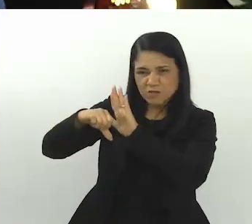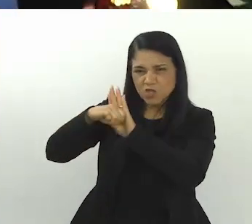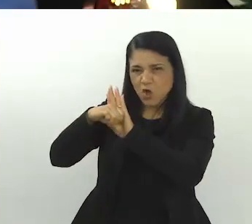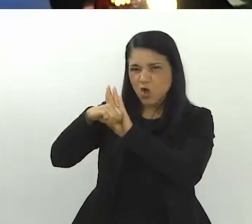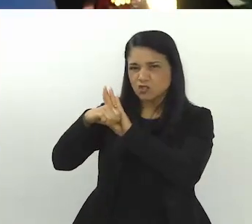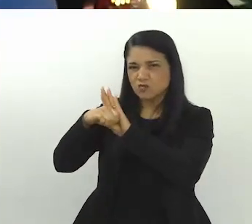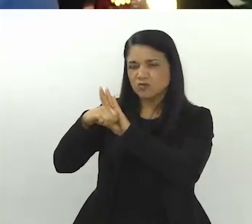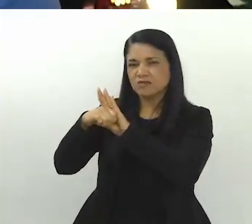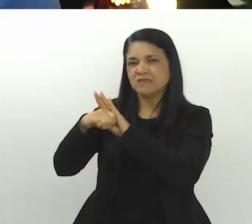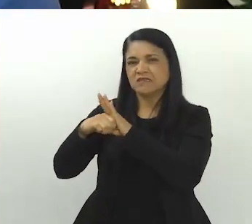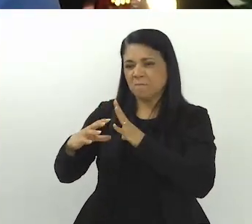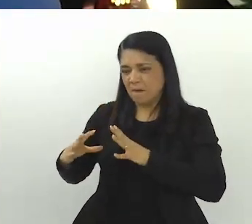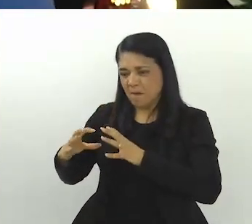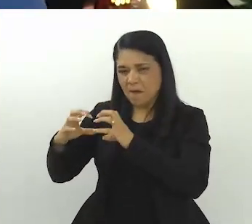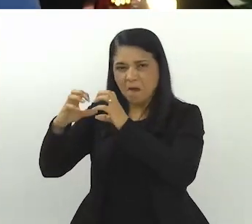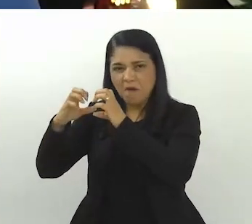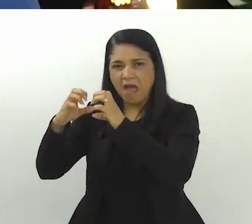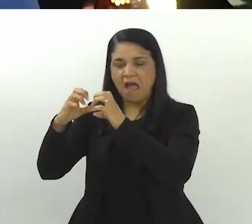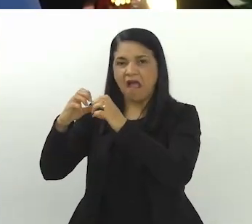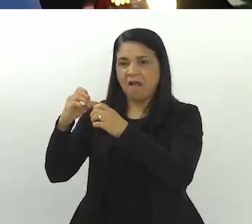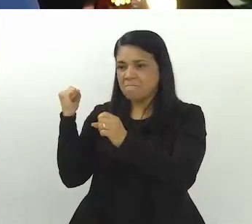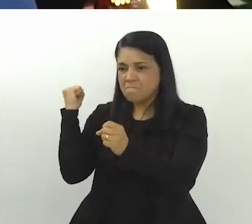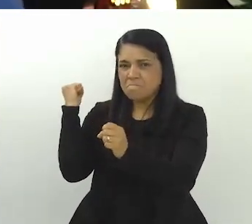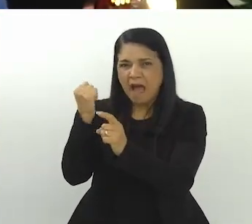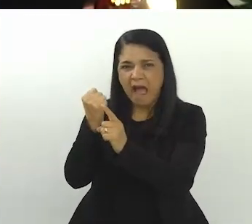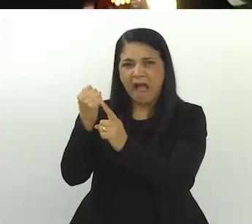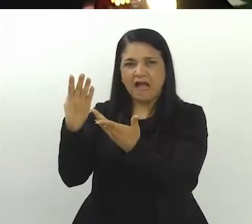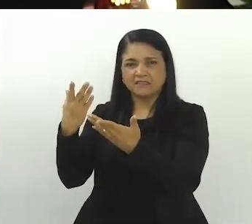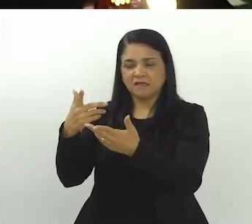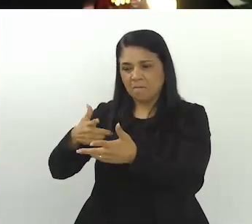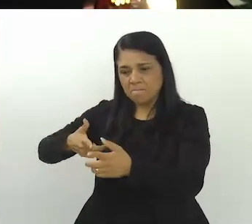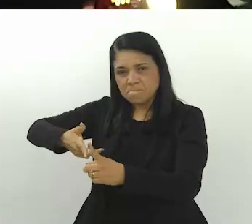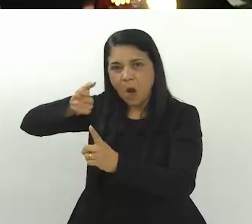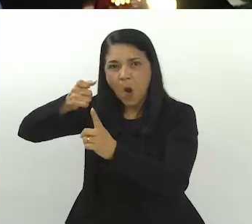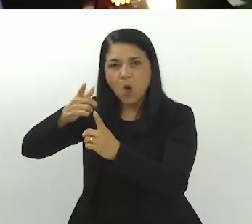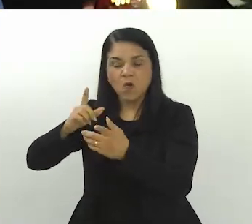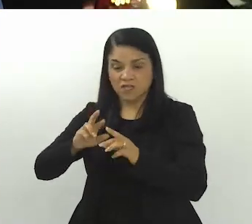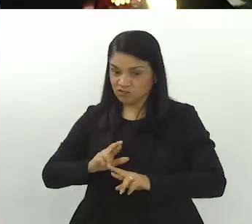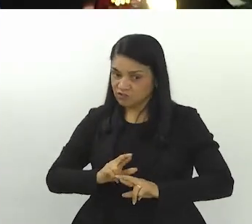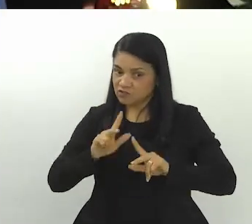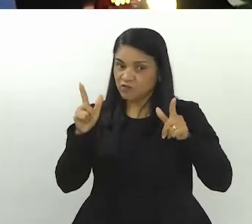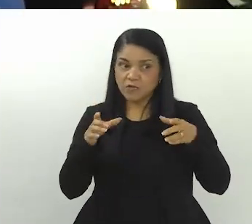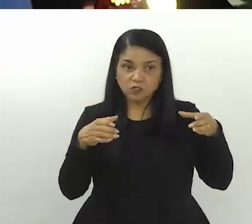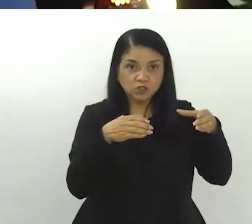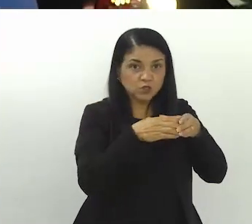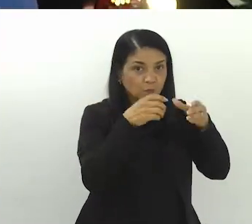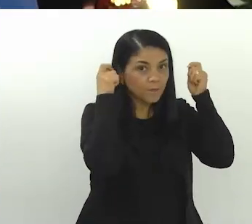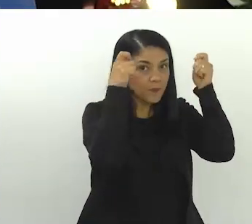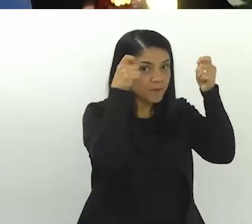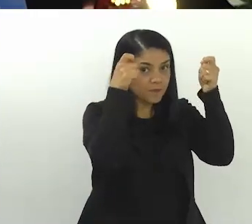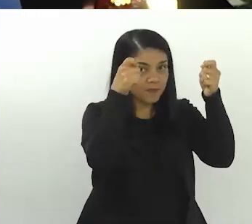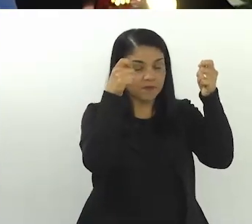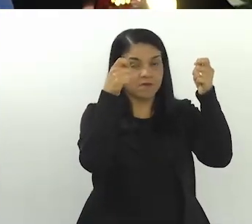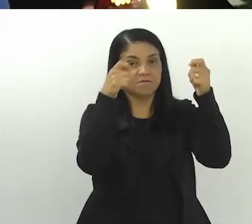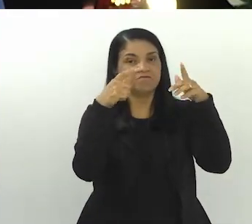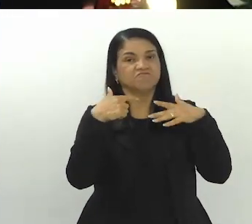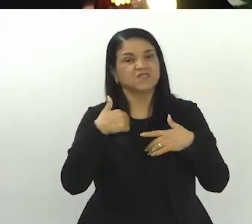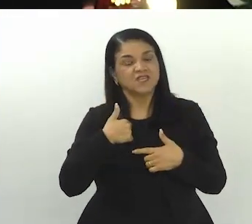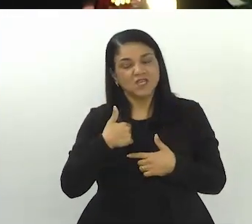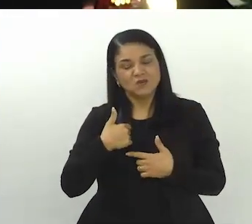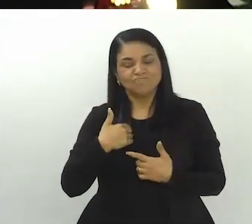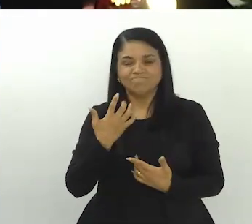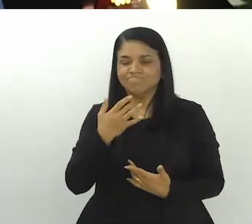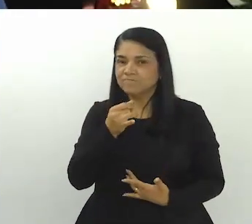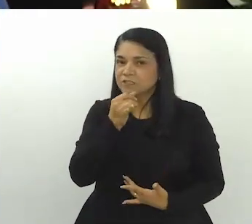entre torcidas organizadas e facções organizadas. Lamentavelmente, eu estou no esporte